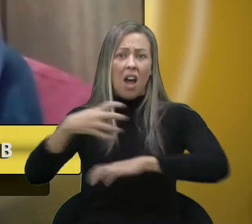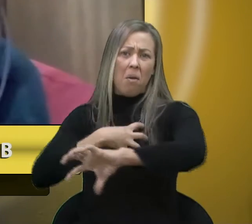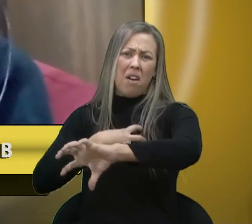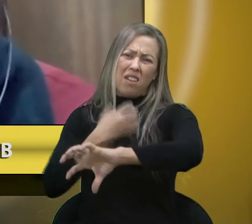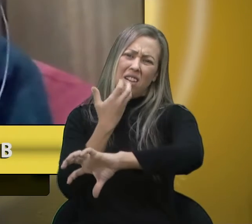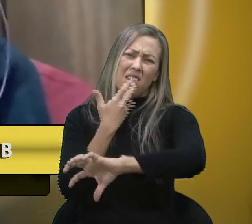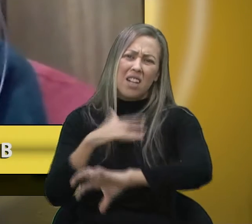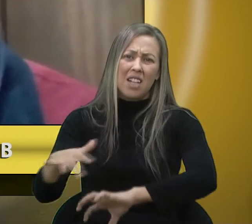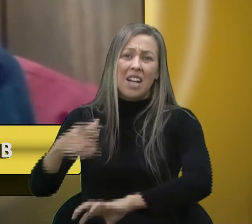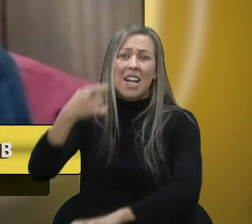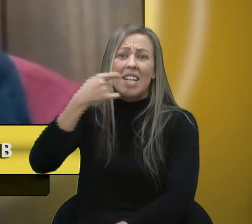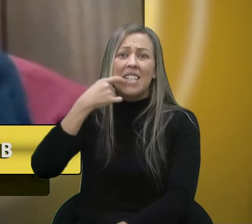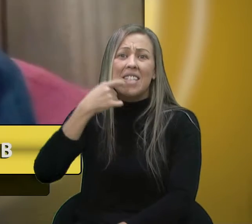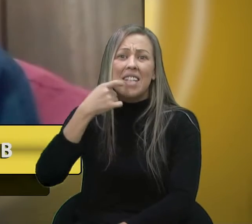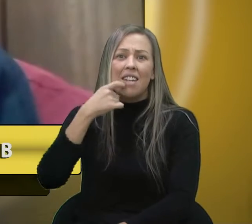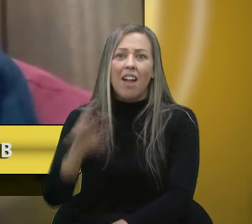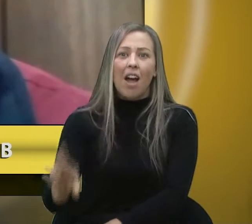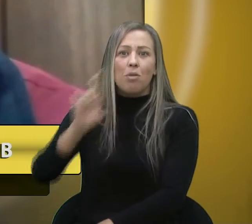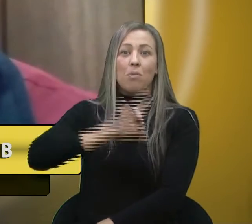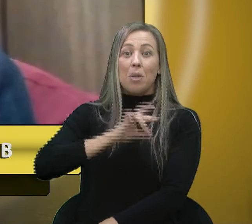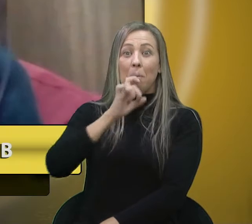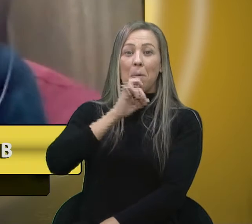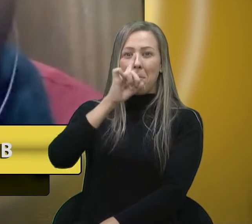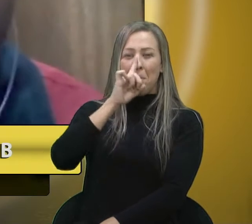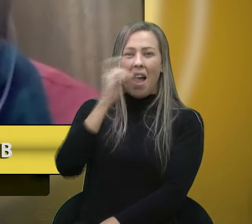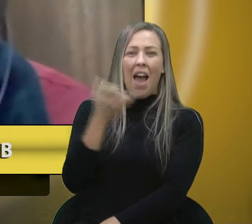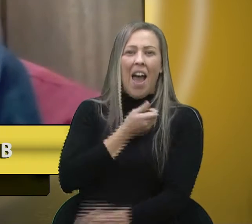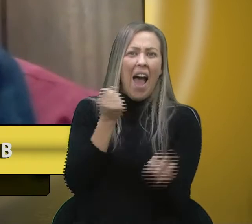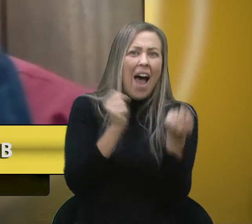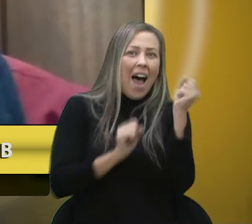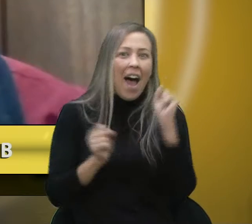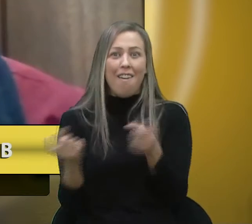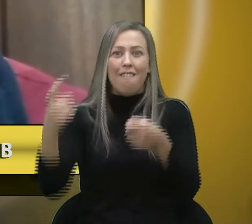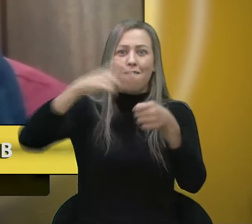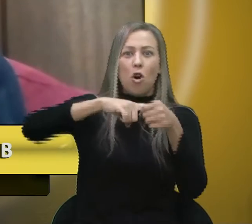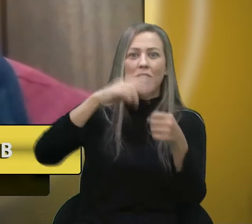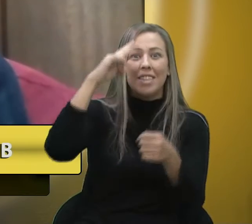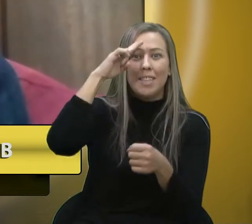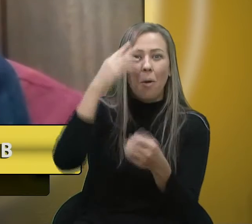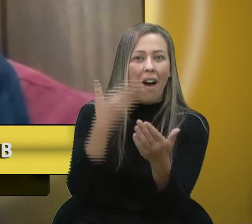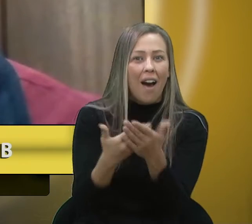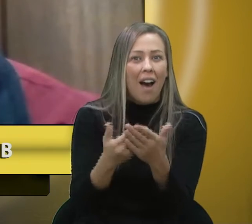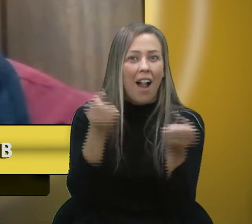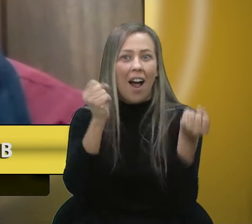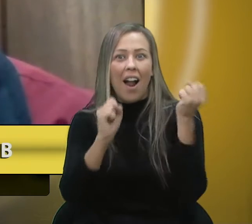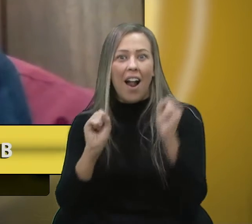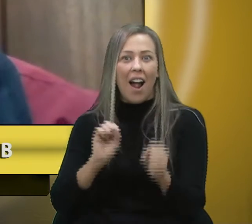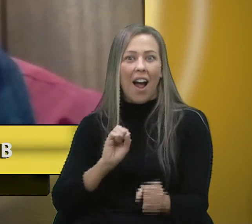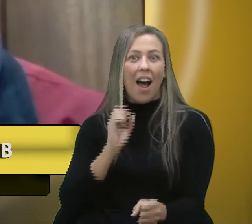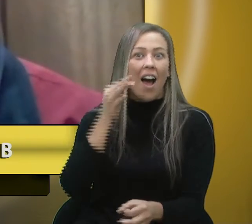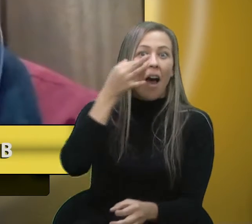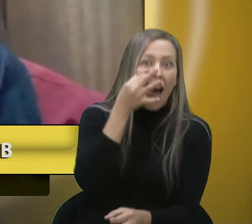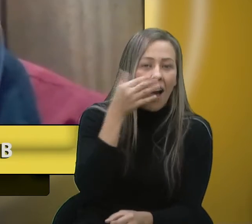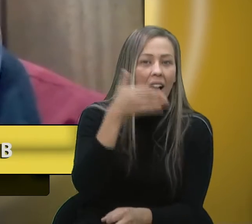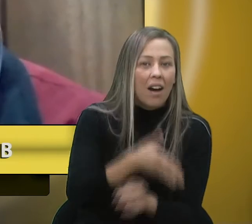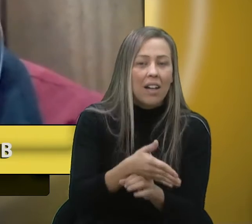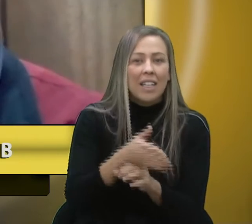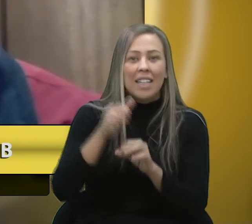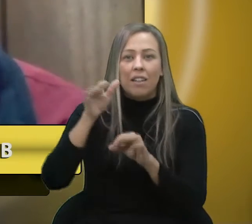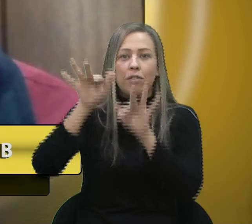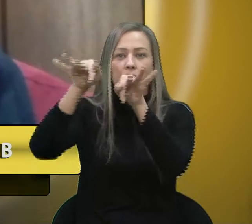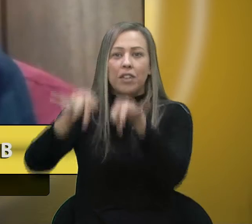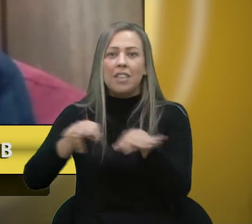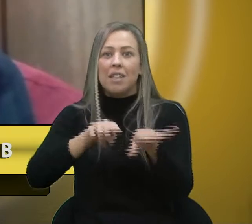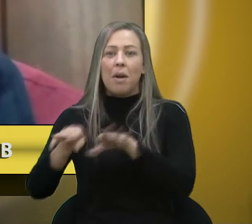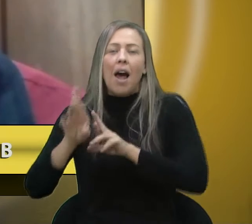criança que na sexta-feira recebeu a notícia do seu pai que segunda-feira ele ia voltar para a aula, e aí ele passou todo o final de semana com